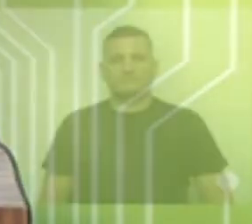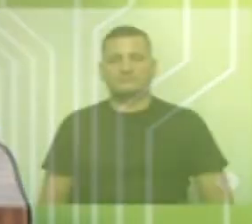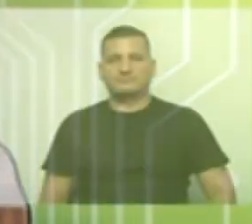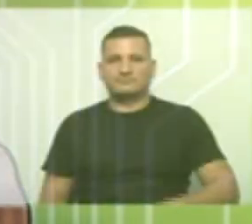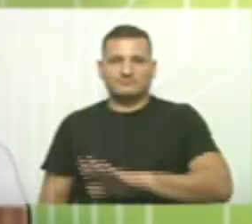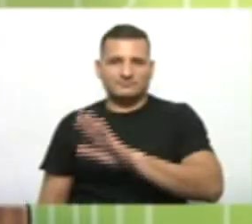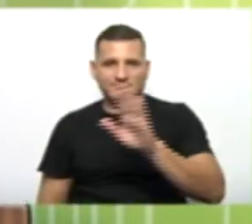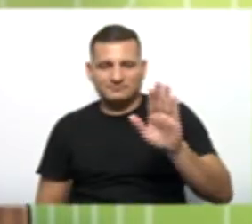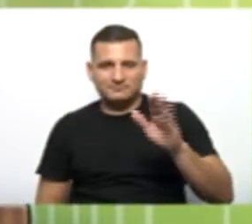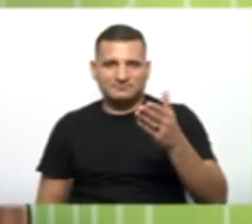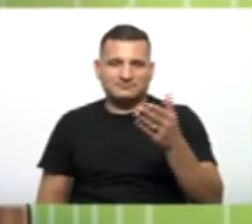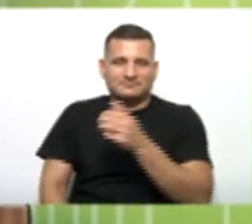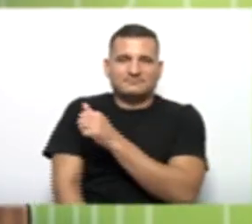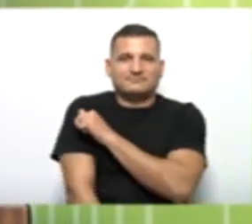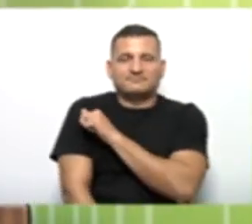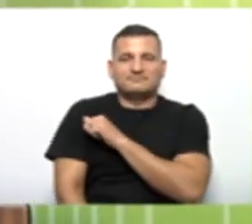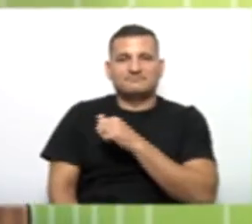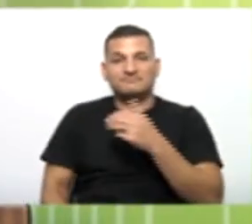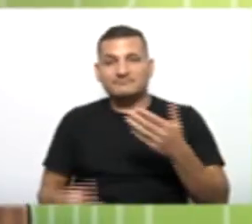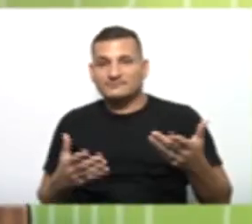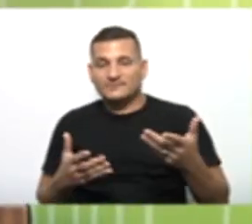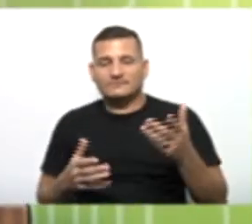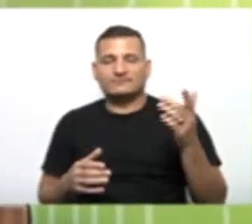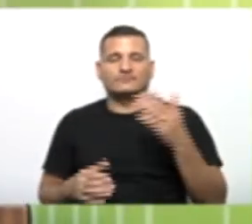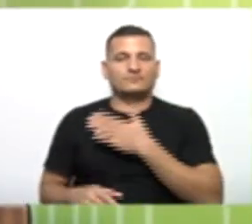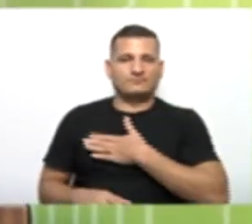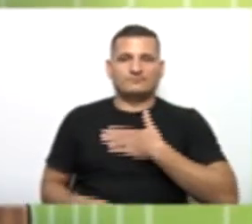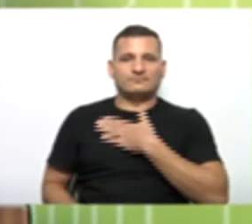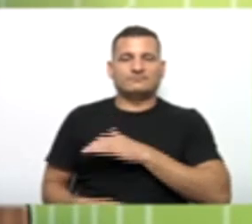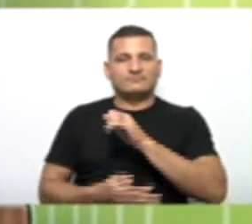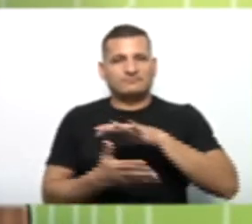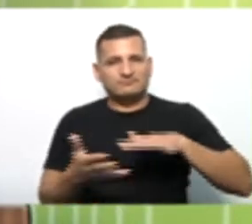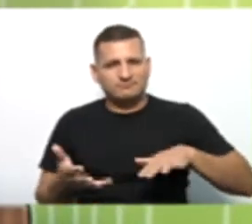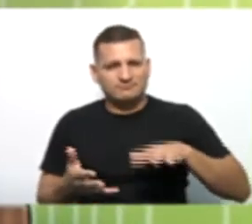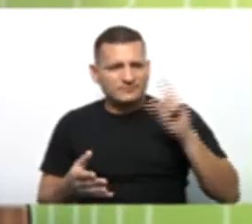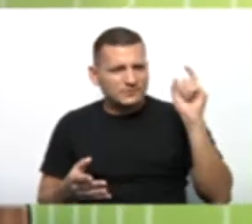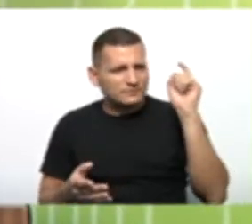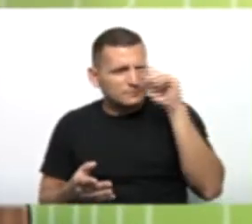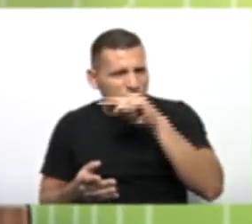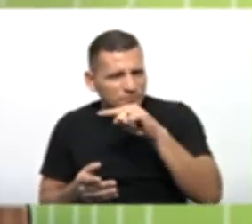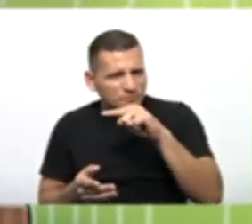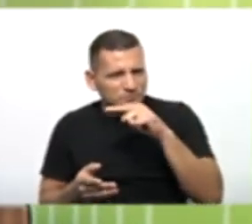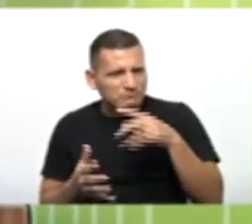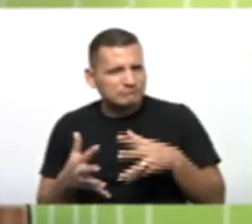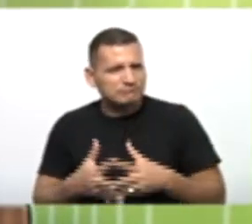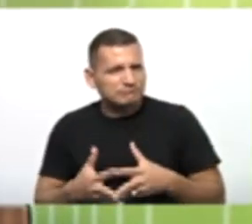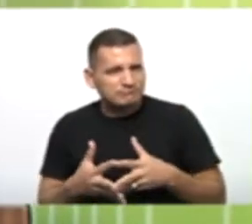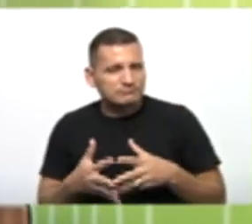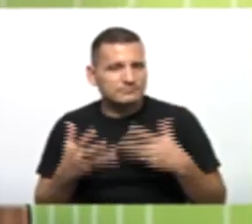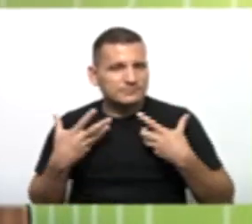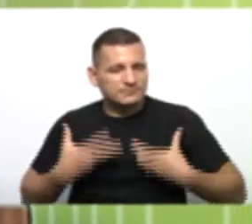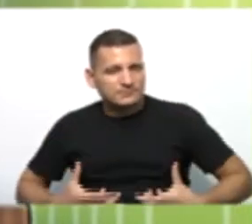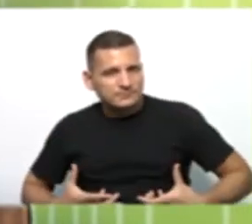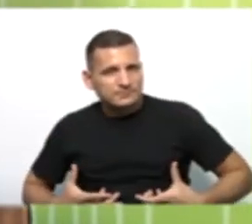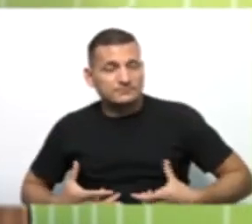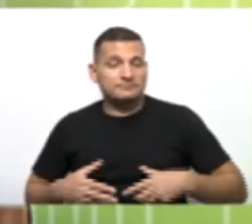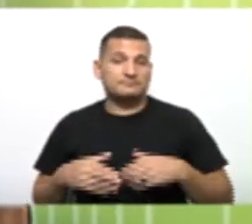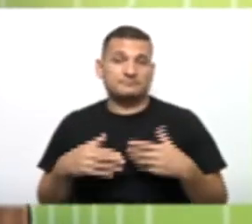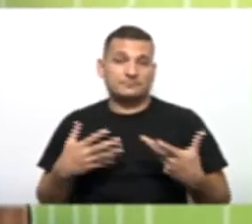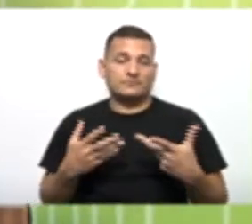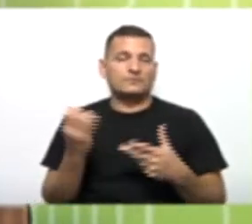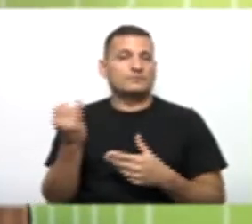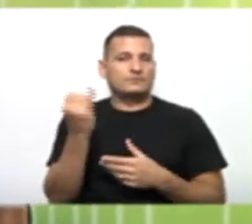olá luna tudo bem e aí gostaram da atividade complicada difícil cansativa é